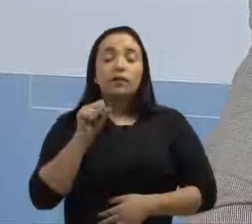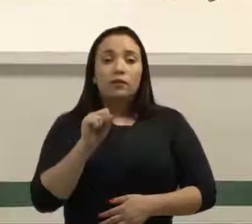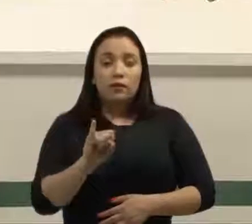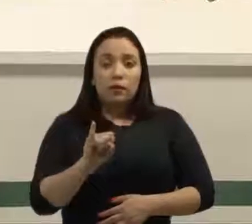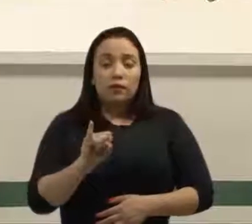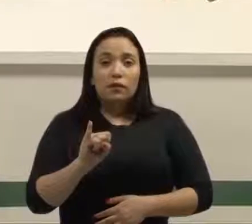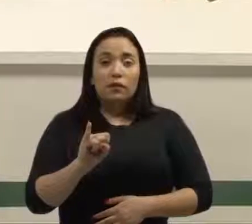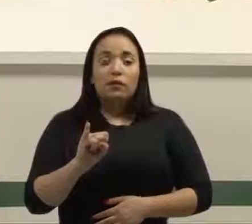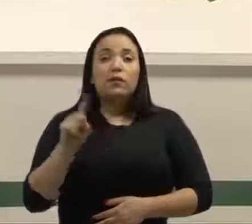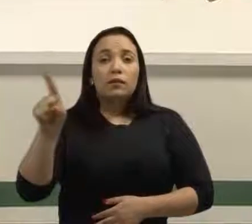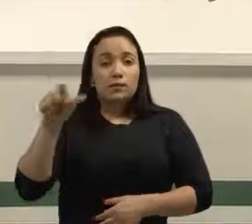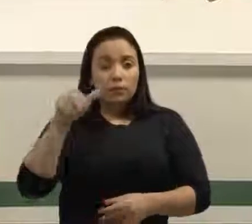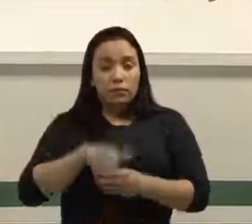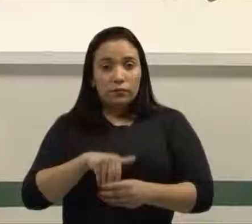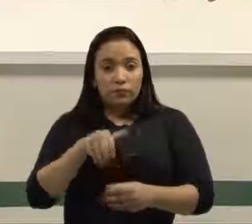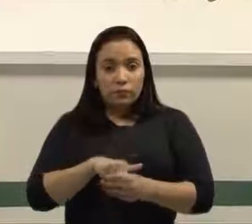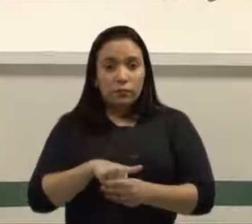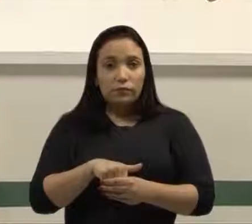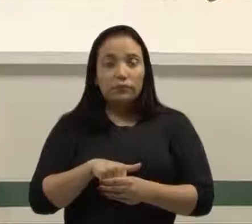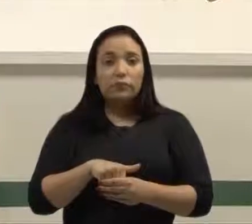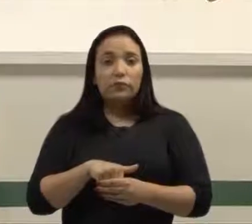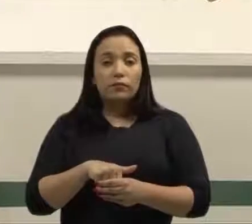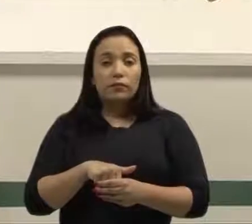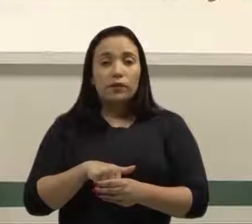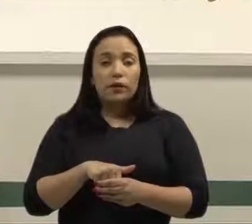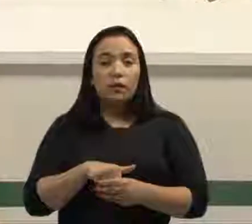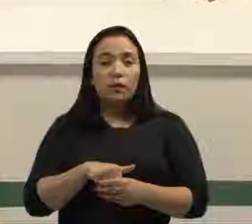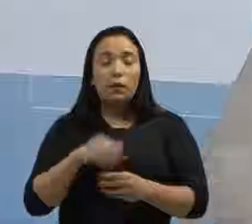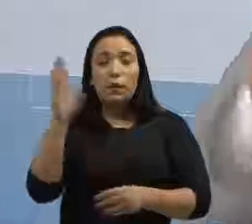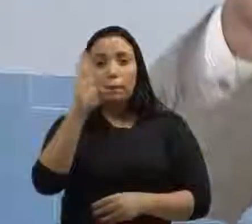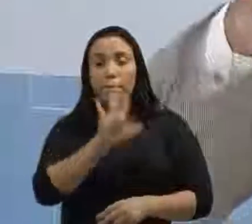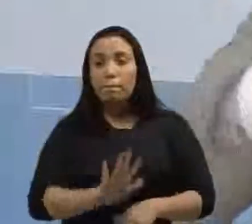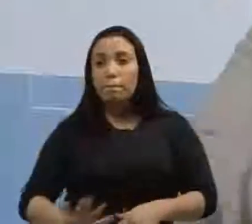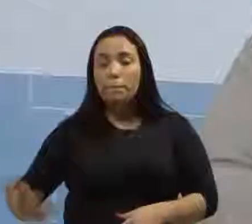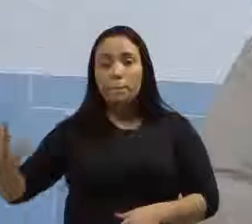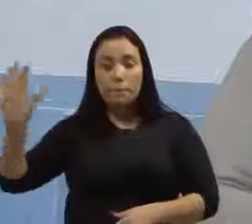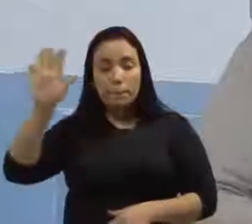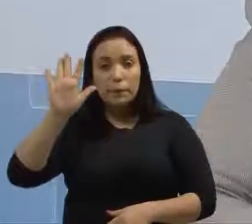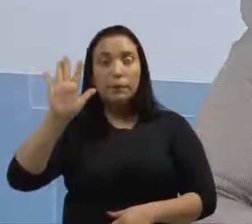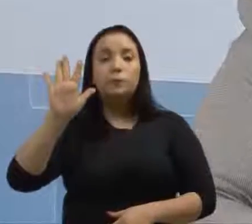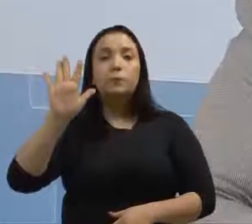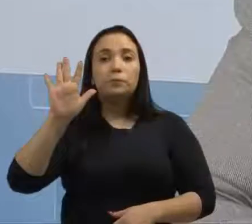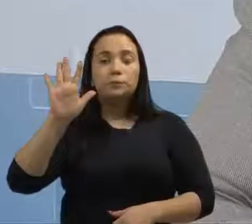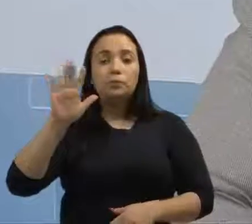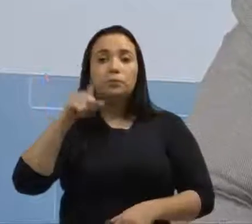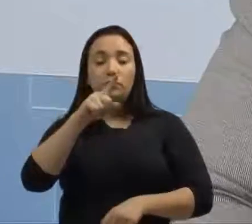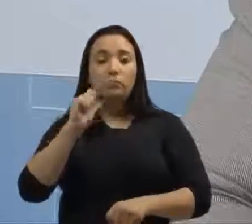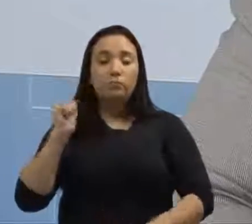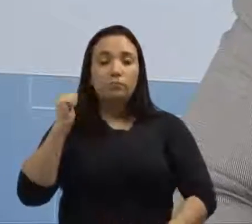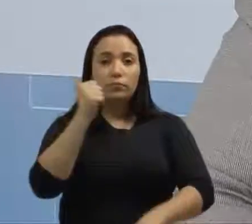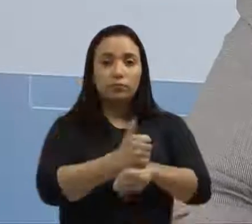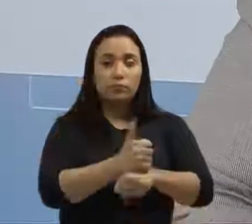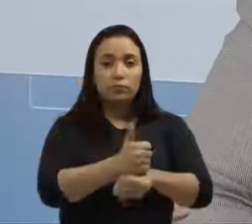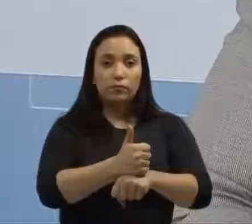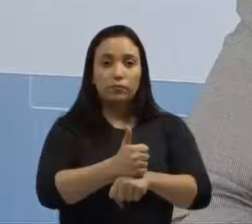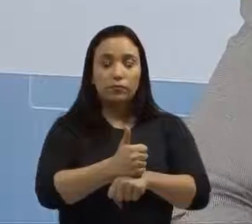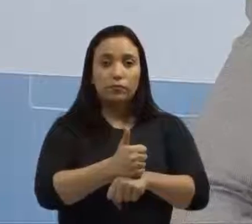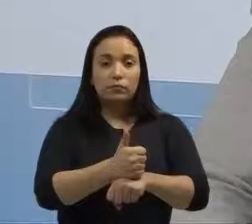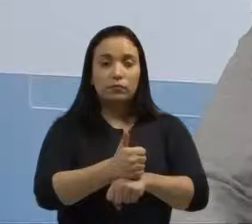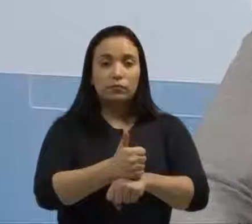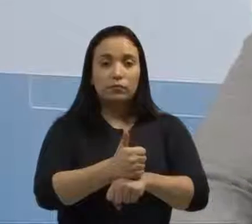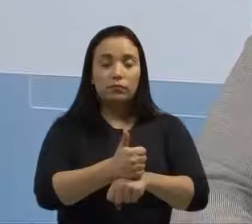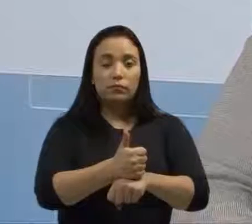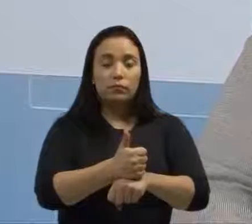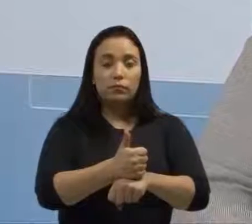Vamos ter Aí, uma crise institucional. Se for eleito, coloca o Brasil na crise institucional, que pode, na hora de tomar posse, o